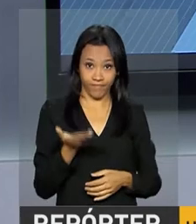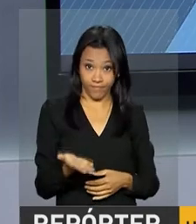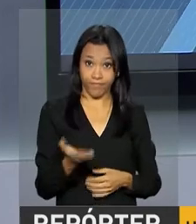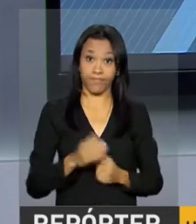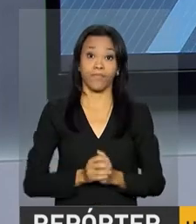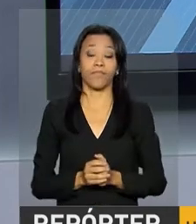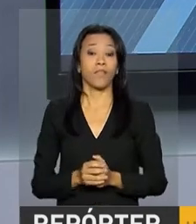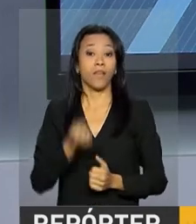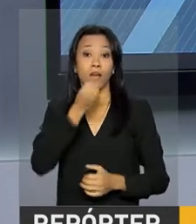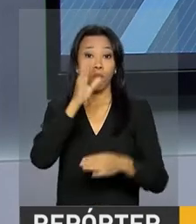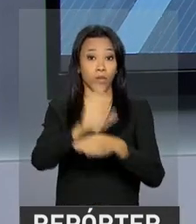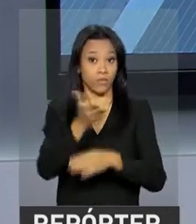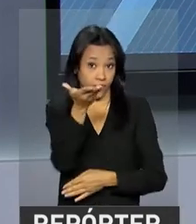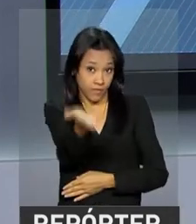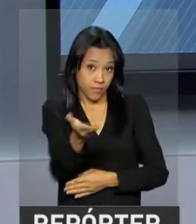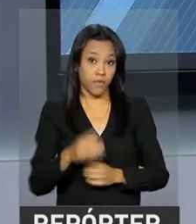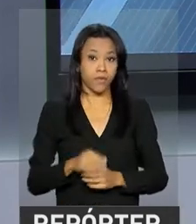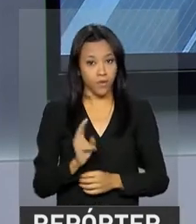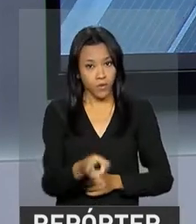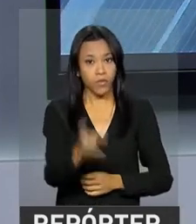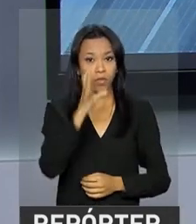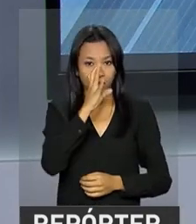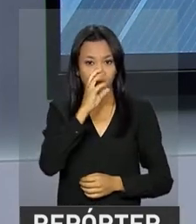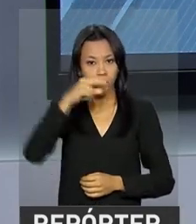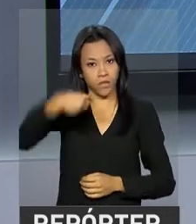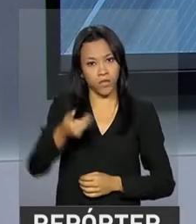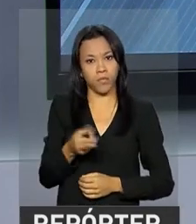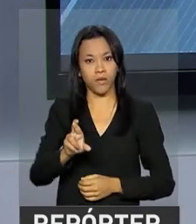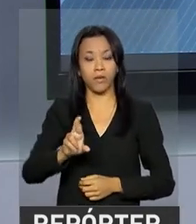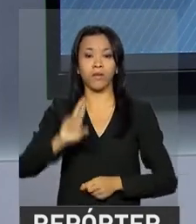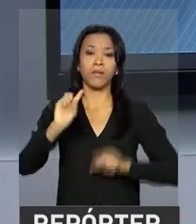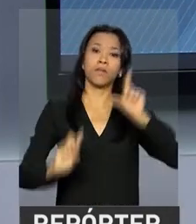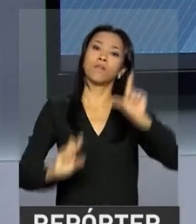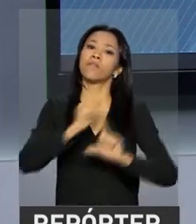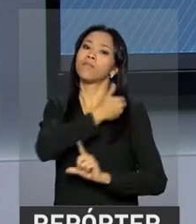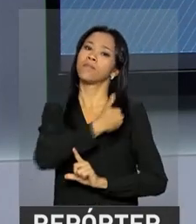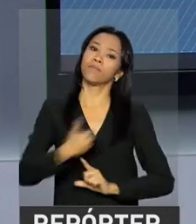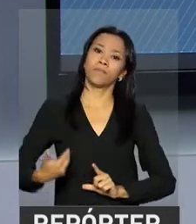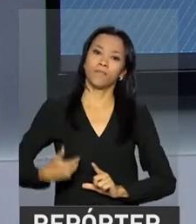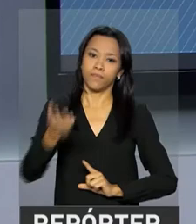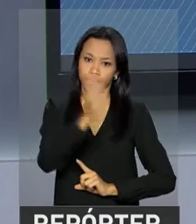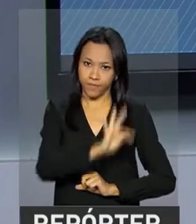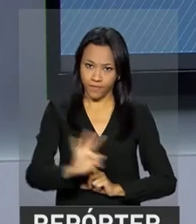na internet. Uma boa tarde para você e continue com a gente aqui na NBR, a